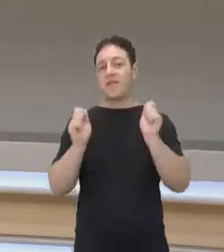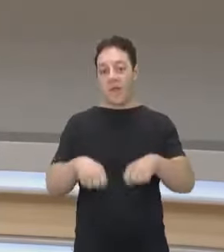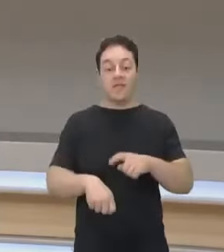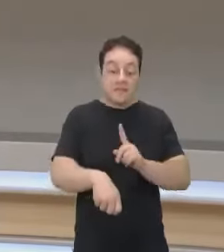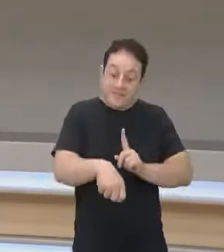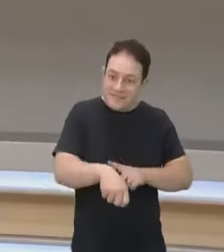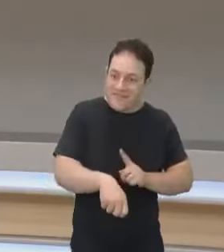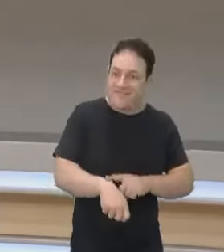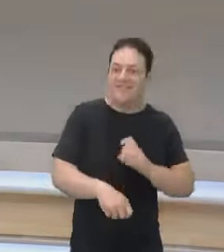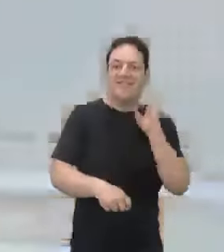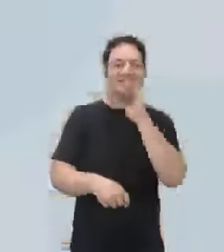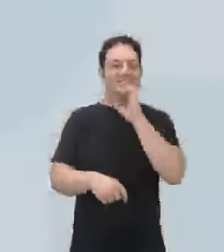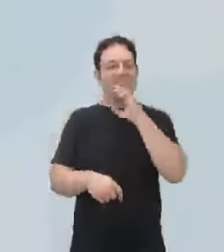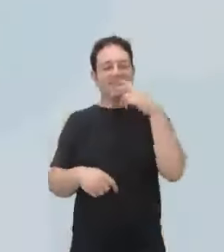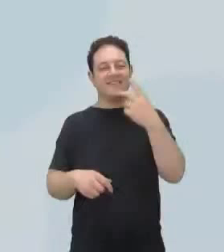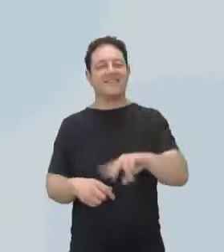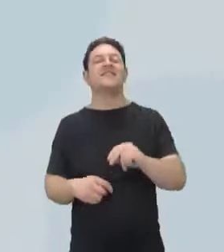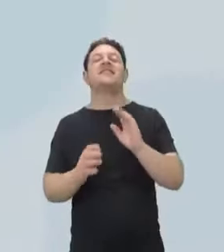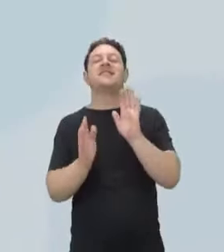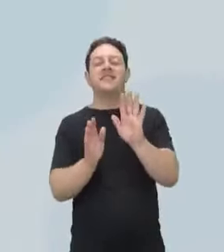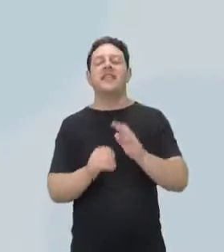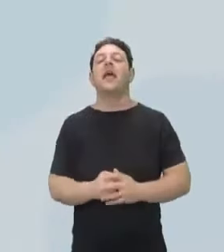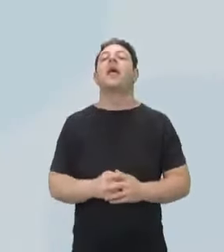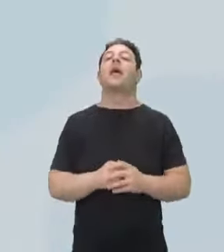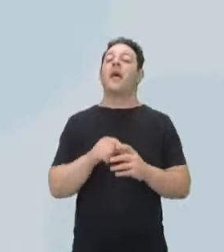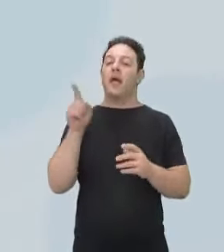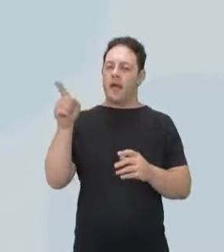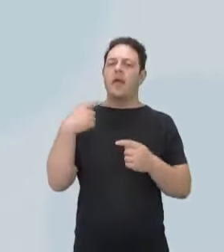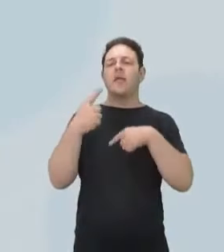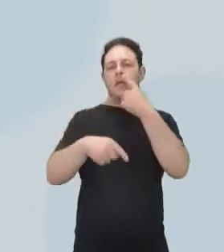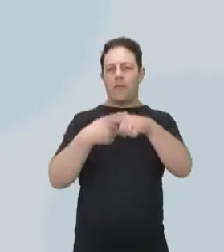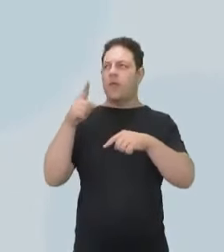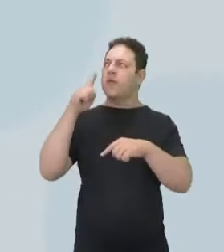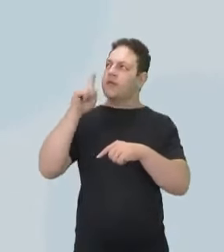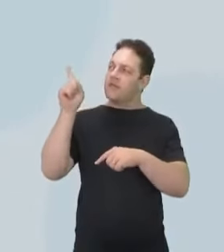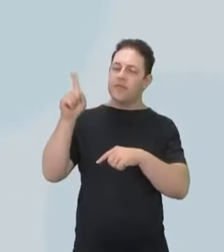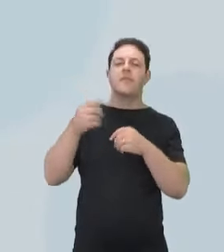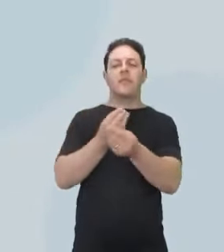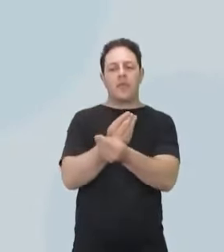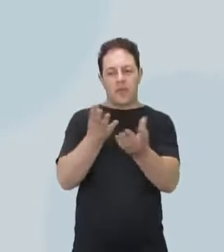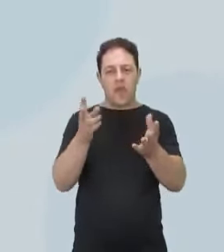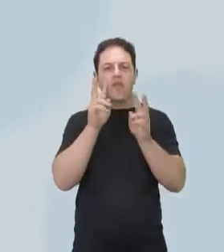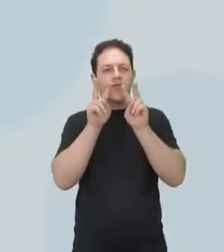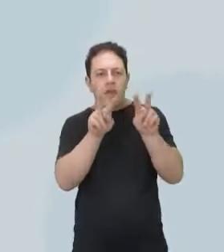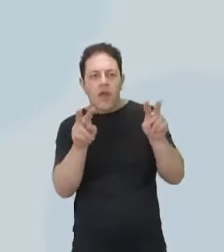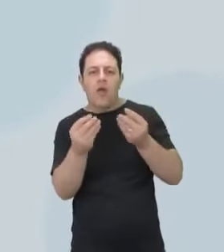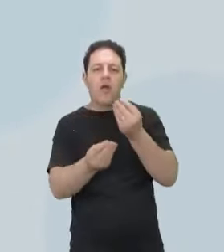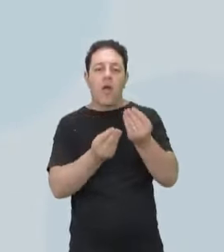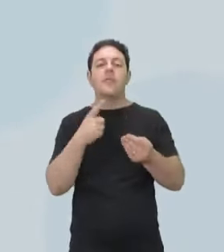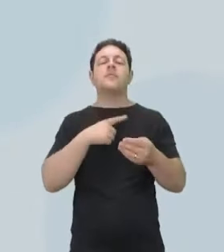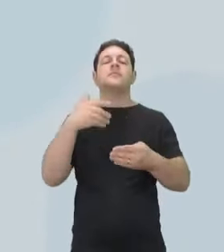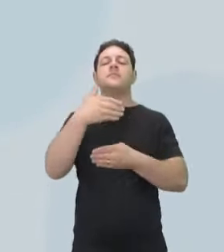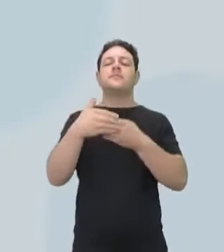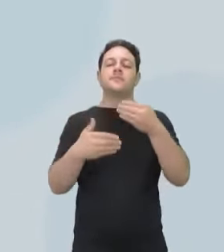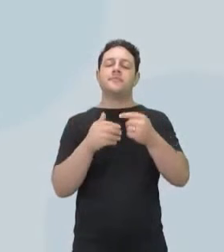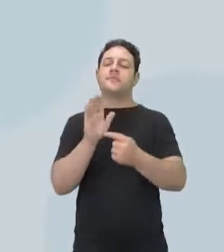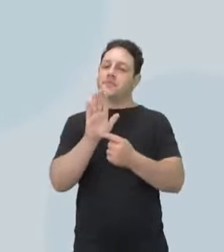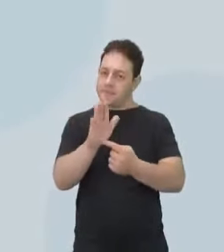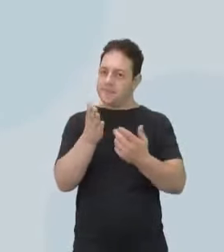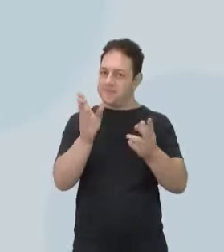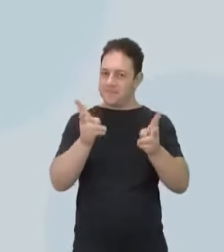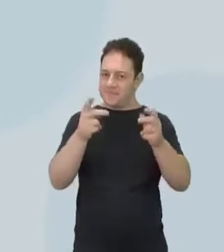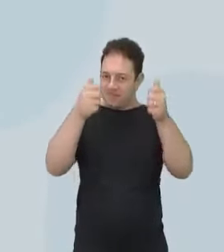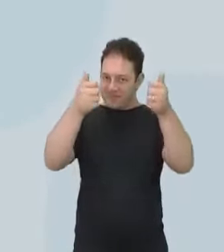tempo. Né? Então, o material fica para vocês, para usarem como referência depois. Então, esse slide traz um pouco disso que